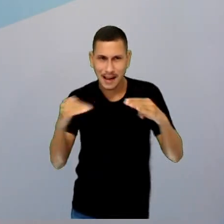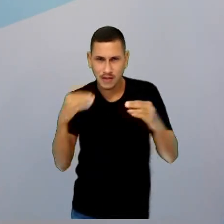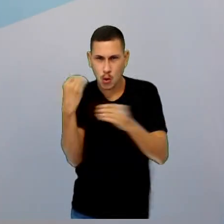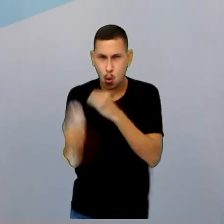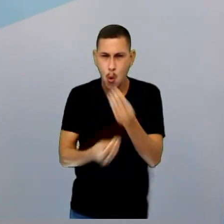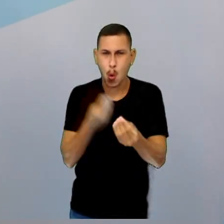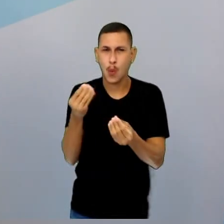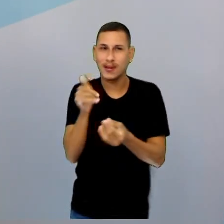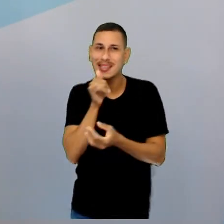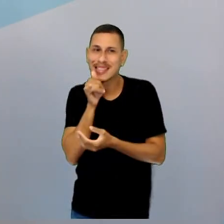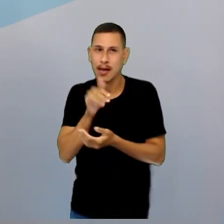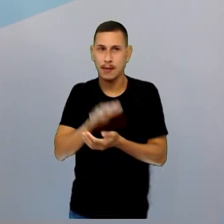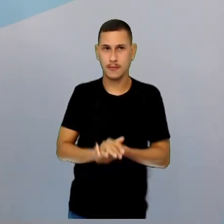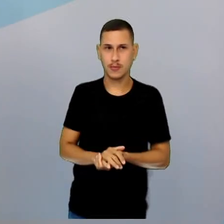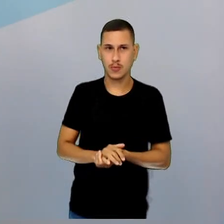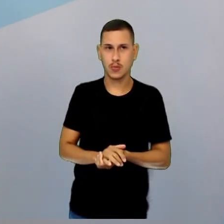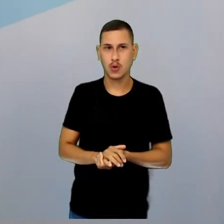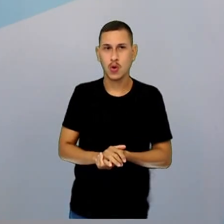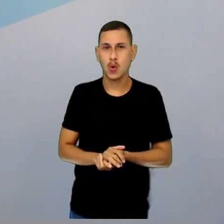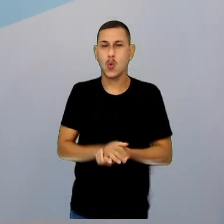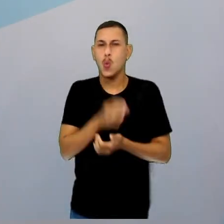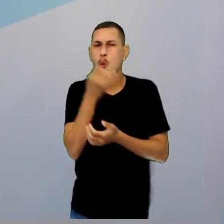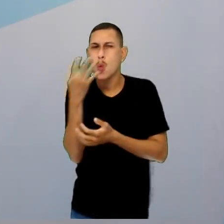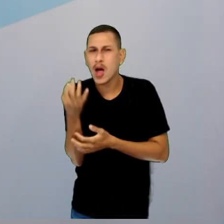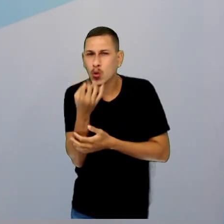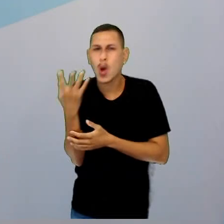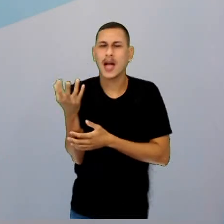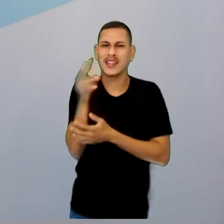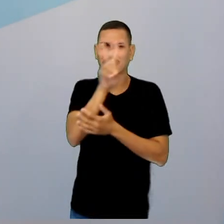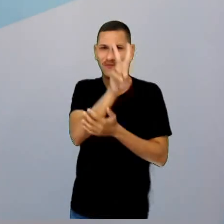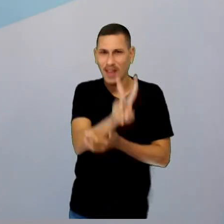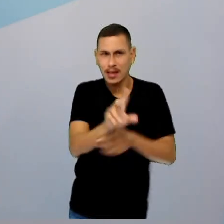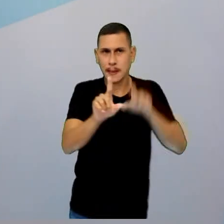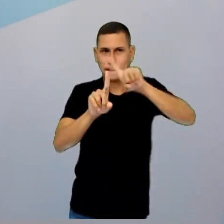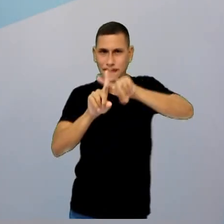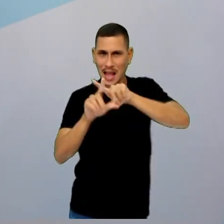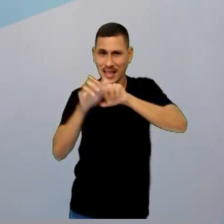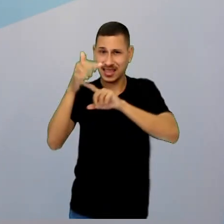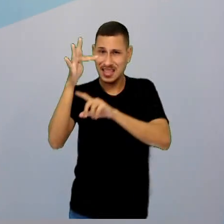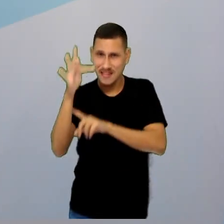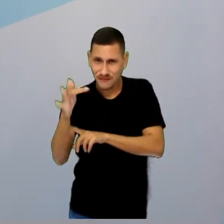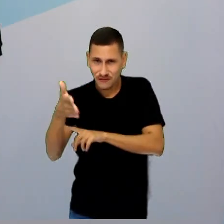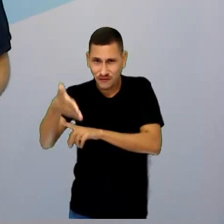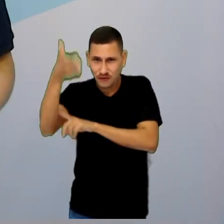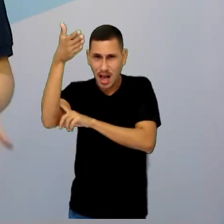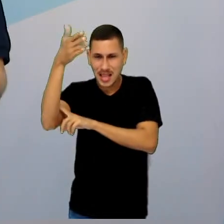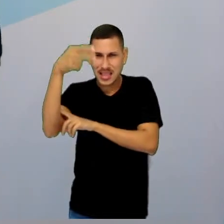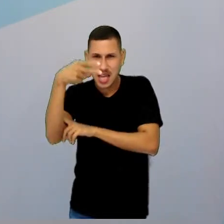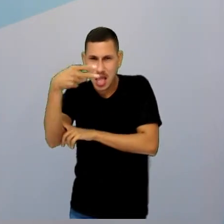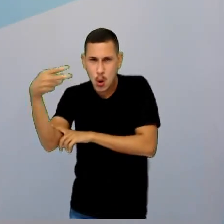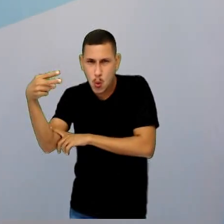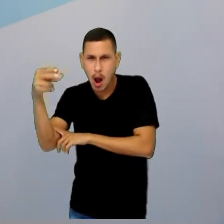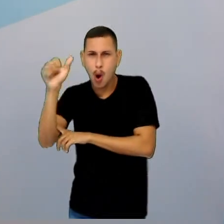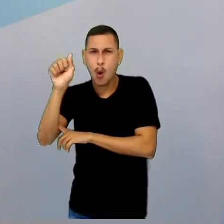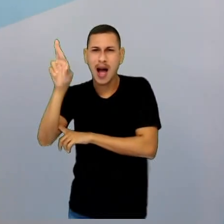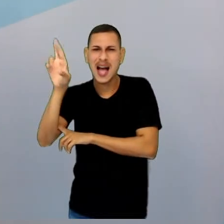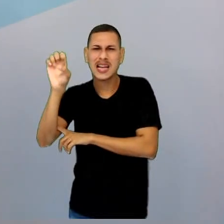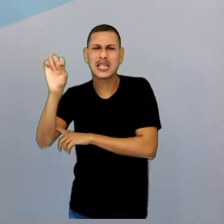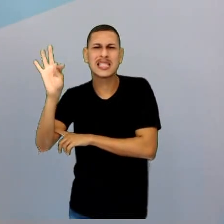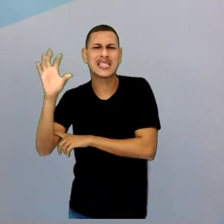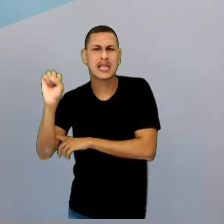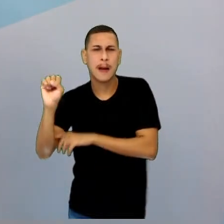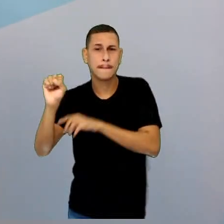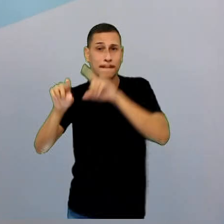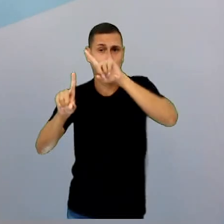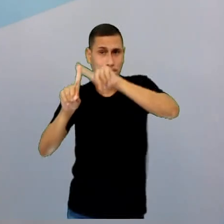viu na aula passada que Euler falou que a quantidade de vértices mais a quantidade de faces é a quantidade de arestas mais 2 unidades.